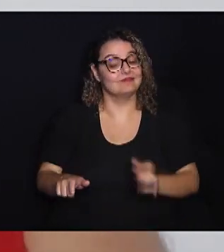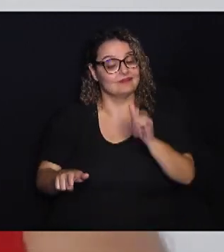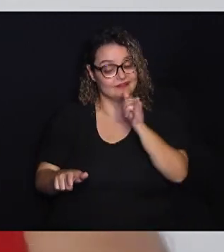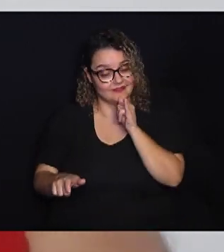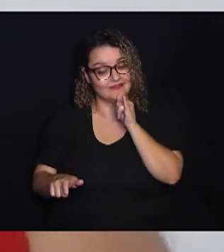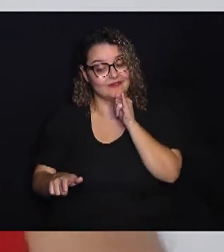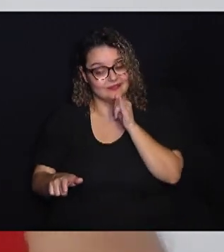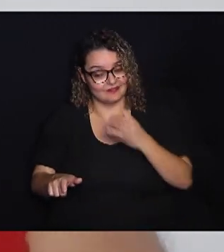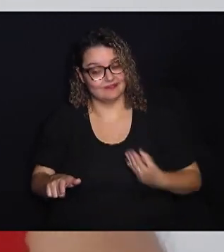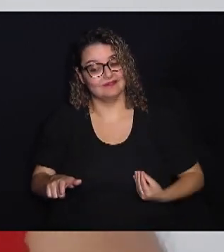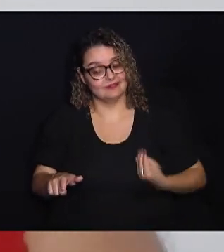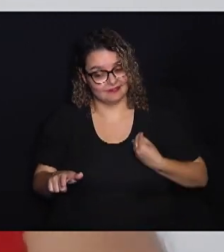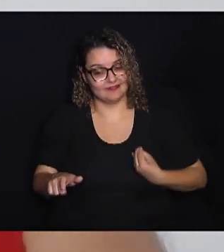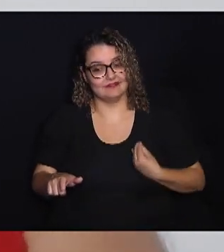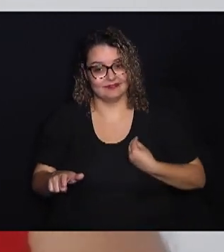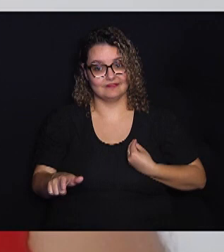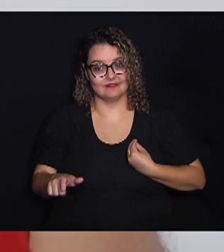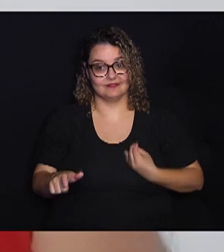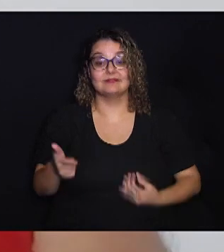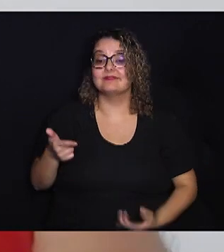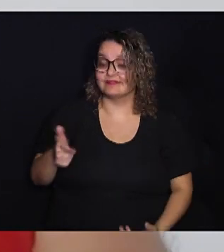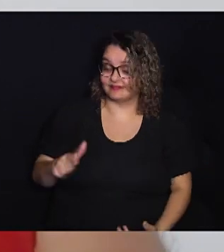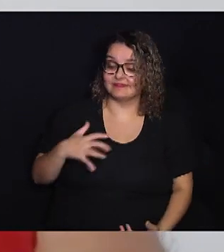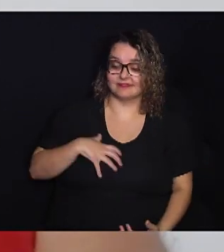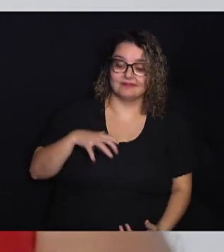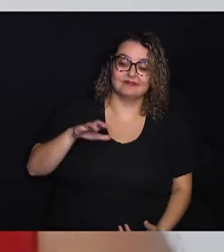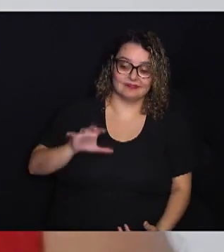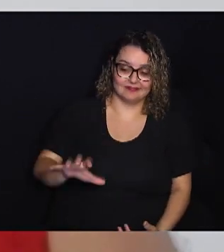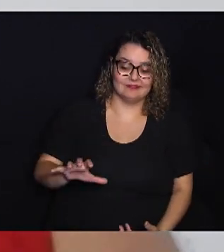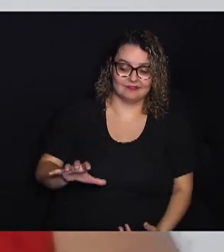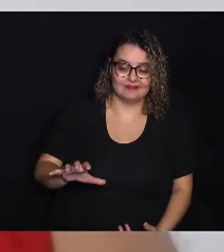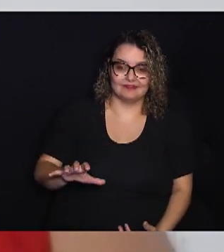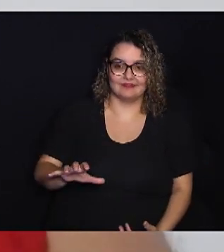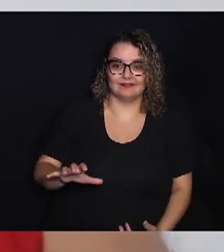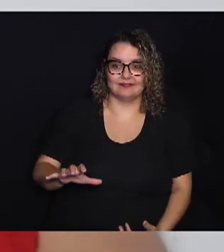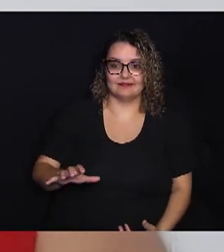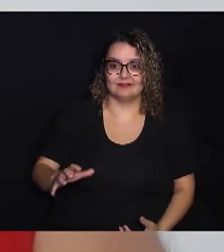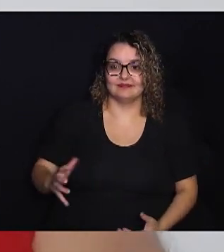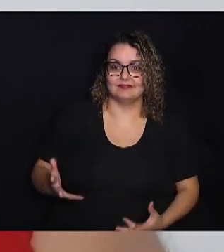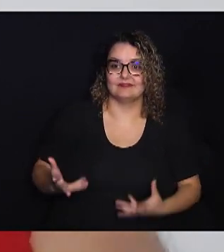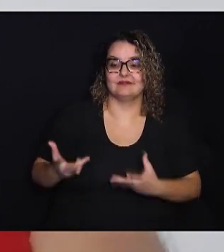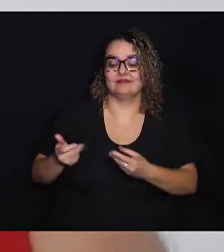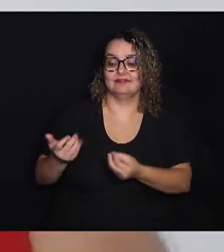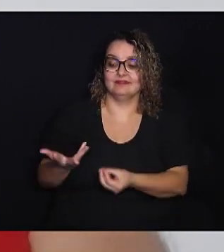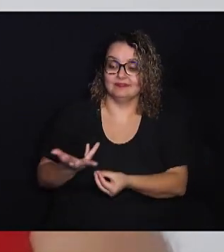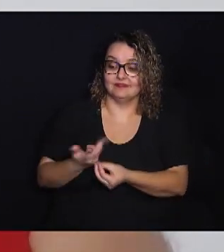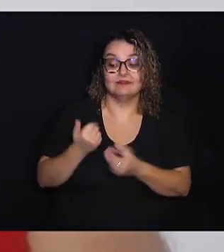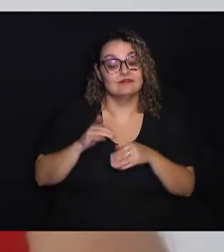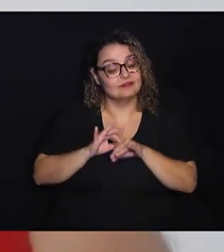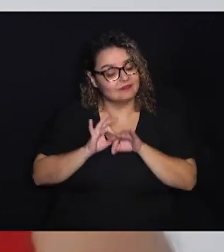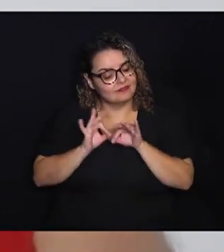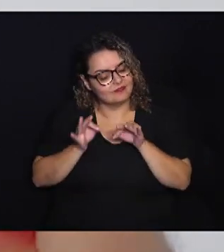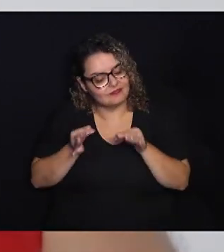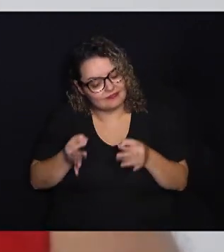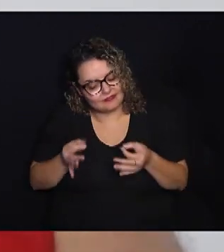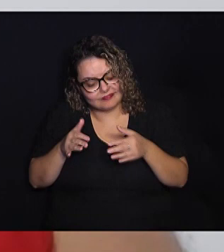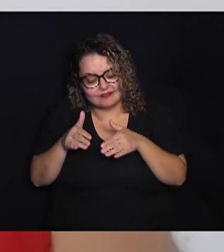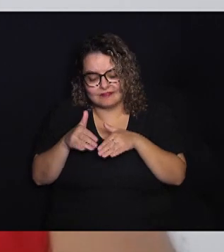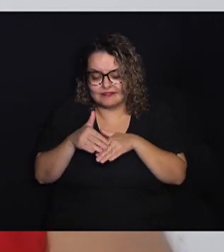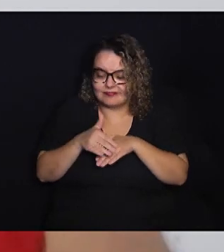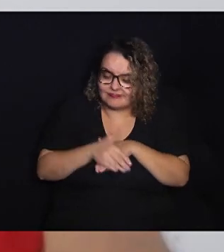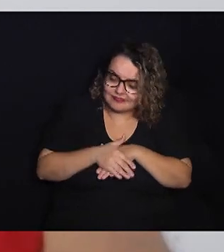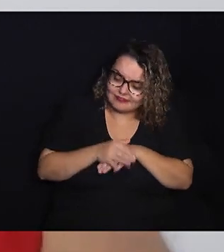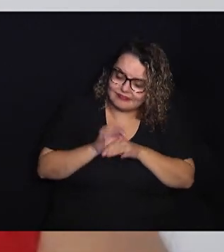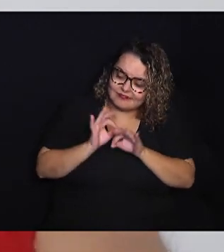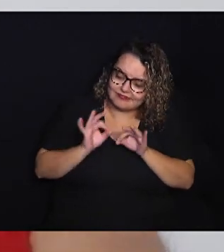e continue assim, sendo este grande artista, humilde e